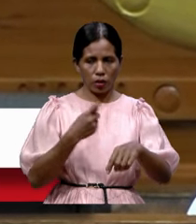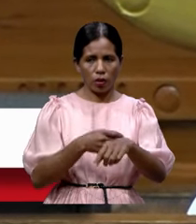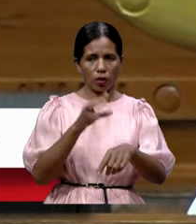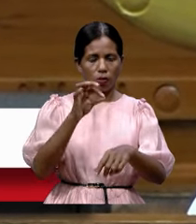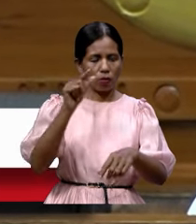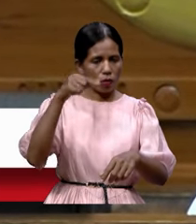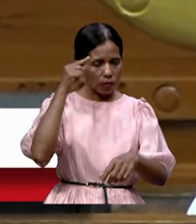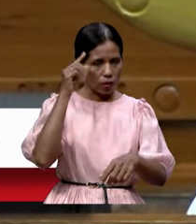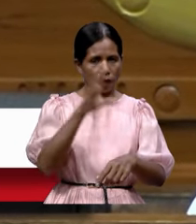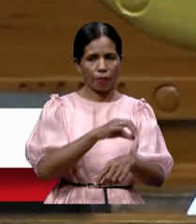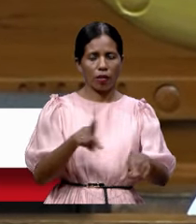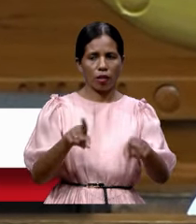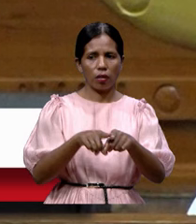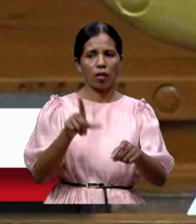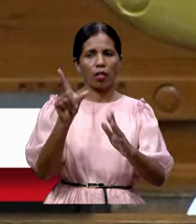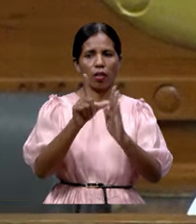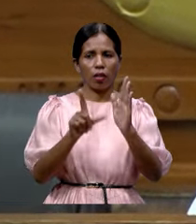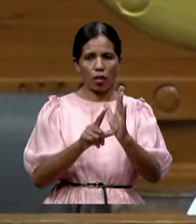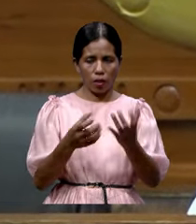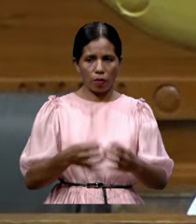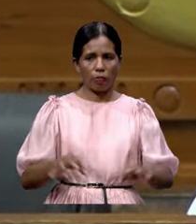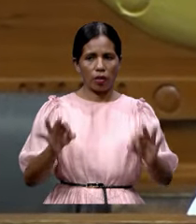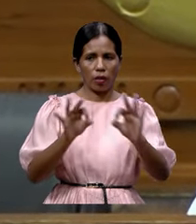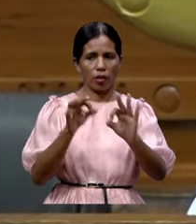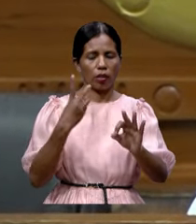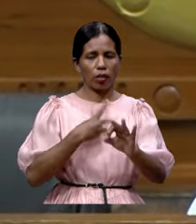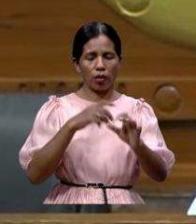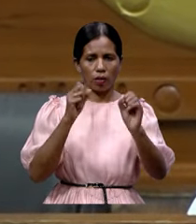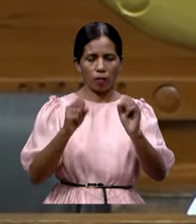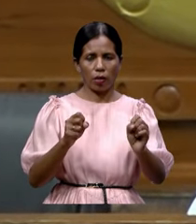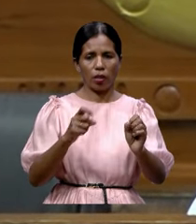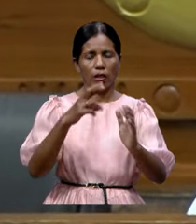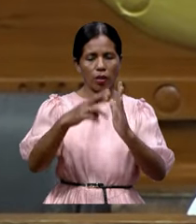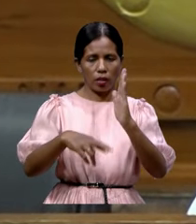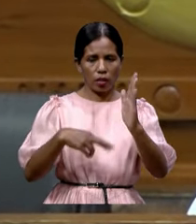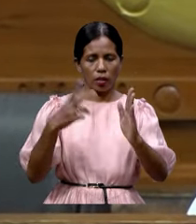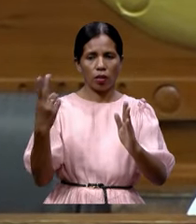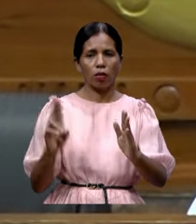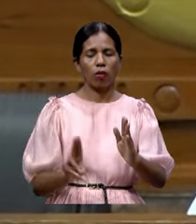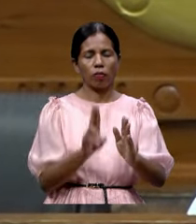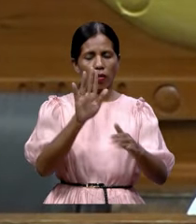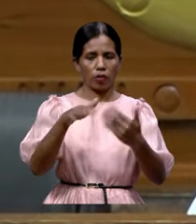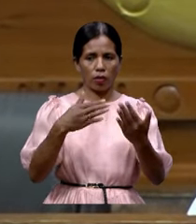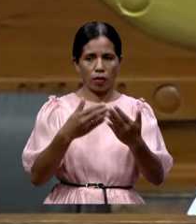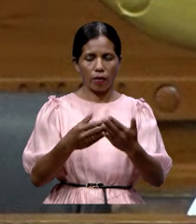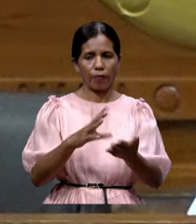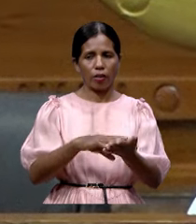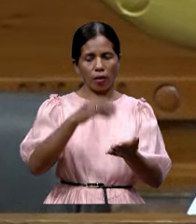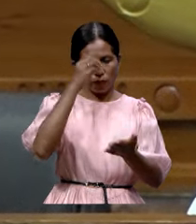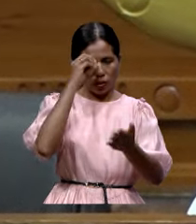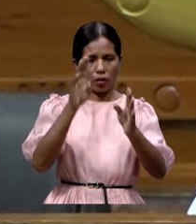ministro, há uma encatagliene importante para que ele regulariza e tenha a universidade, Sira, e o curso Sirneve, Sira